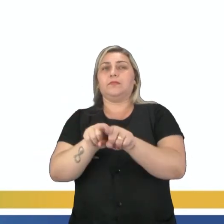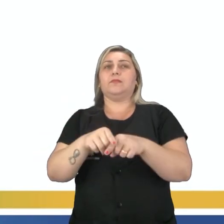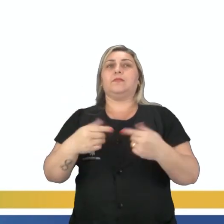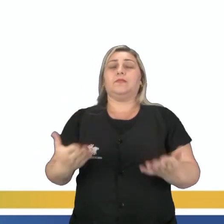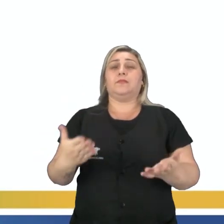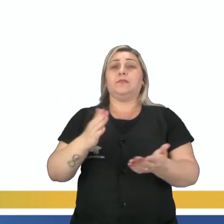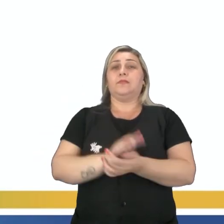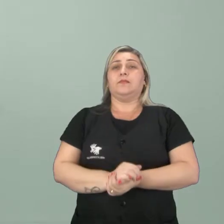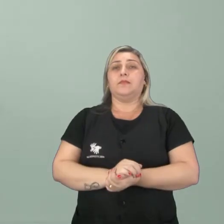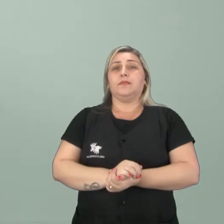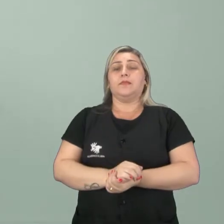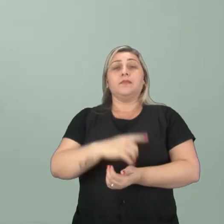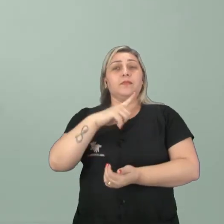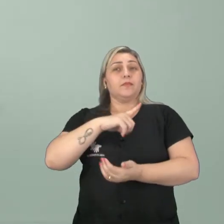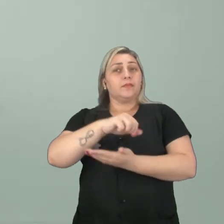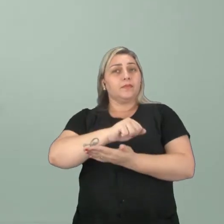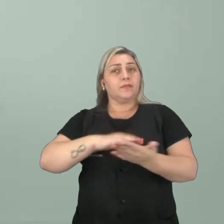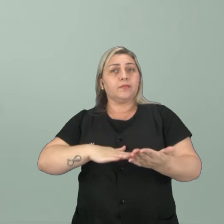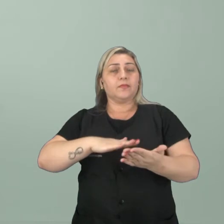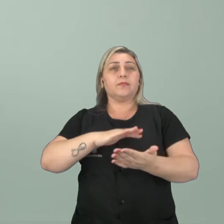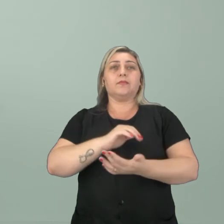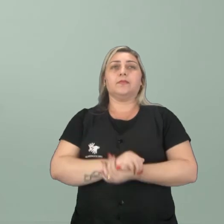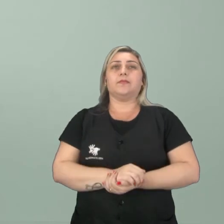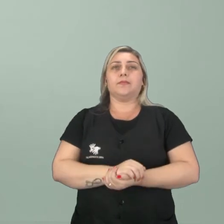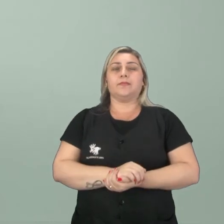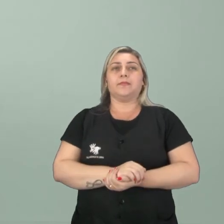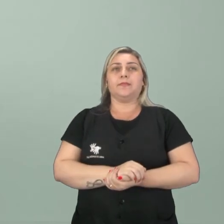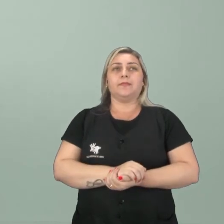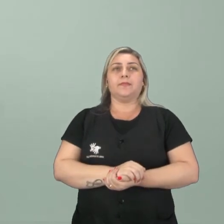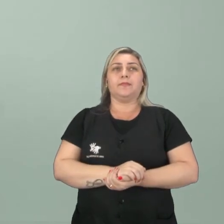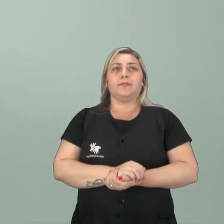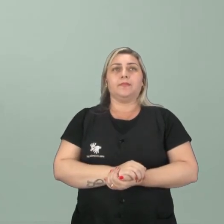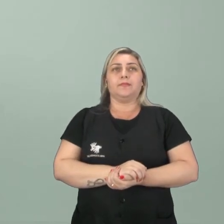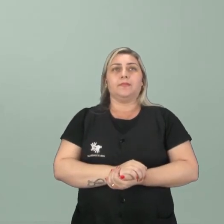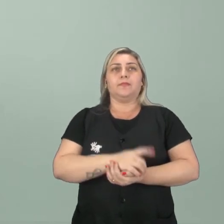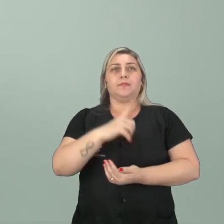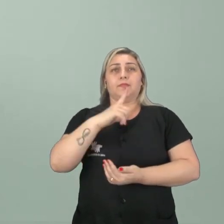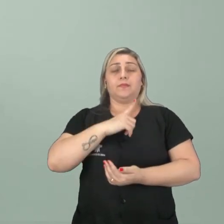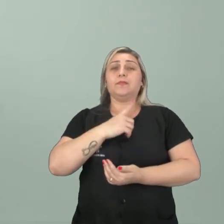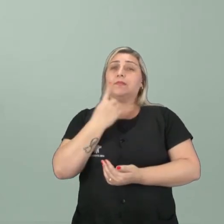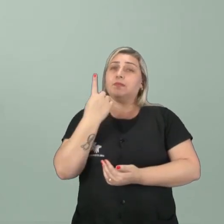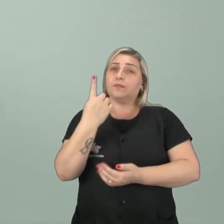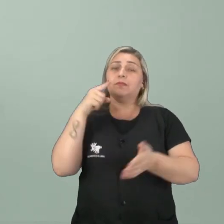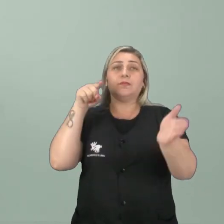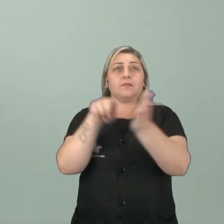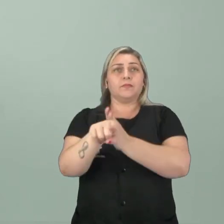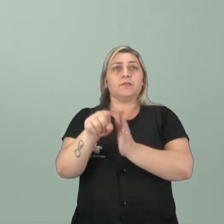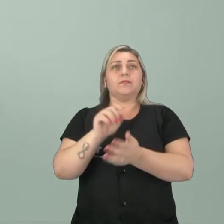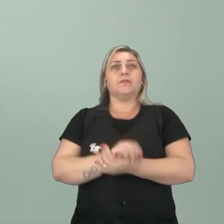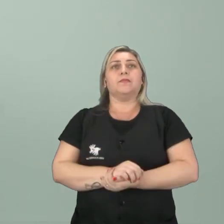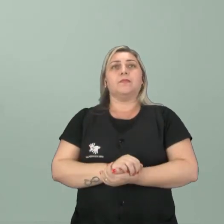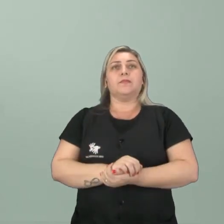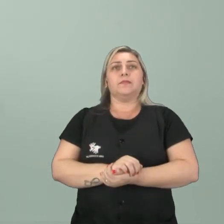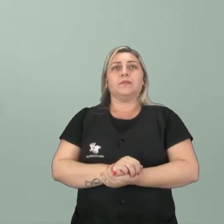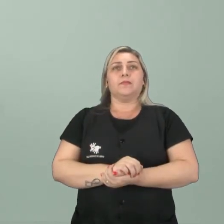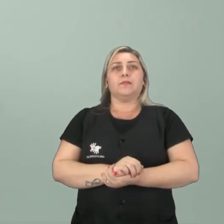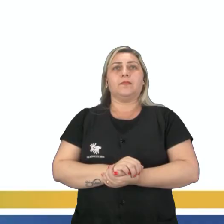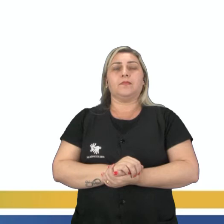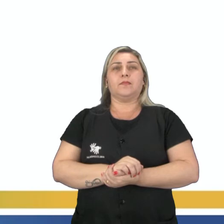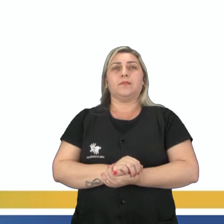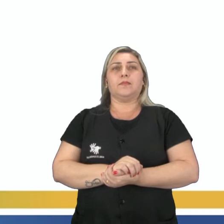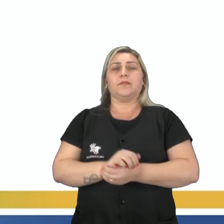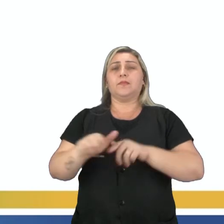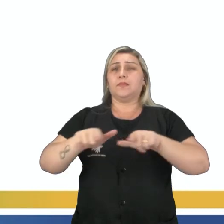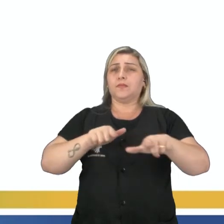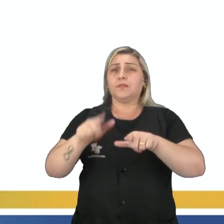Então, pessoal, era isso. Nós vamos ter aqui uma atividade, né? Nessa atividade, nós vamos ter aqui uma questão que faz a seguinte